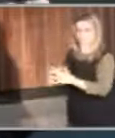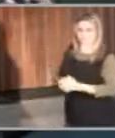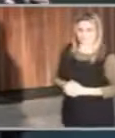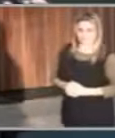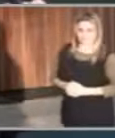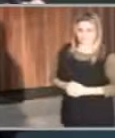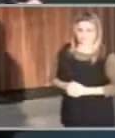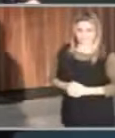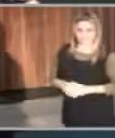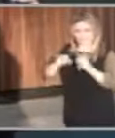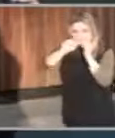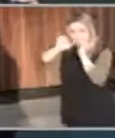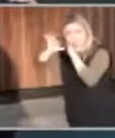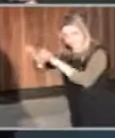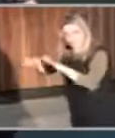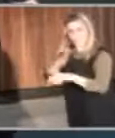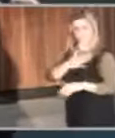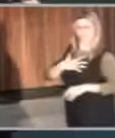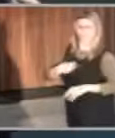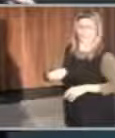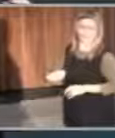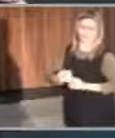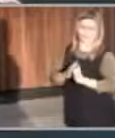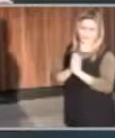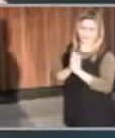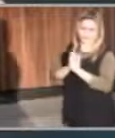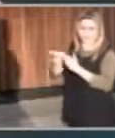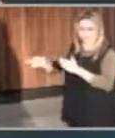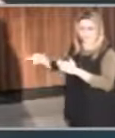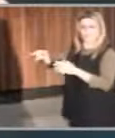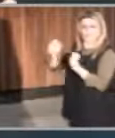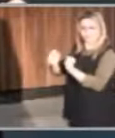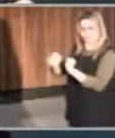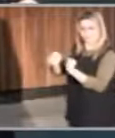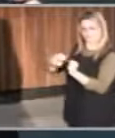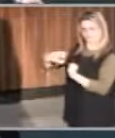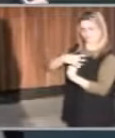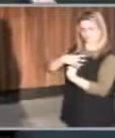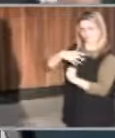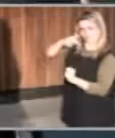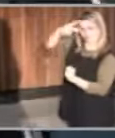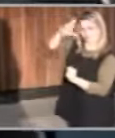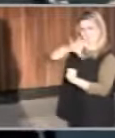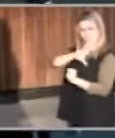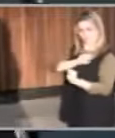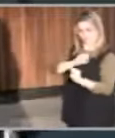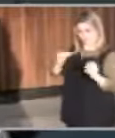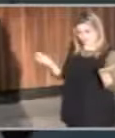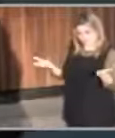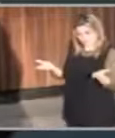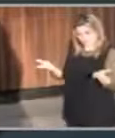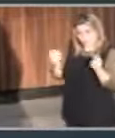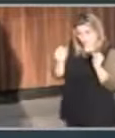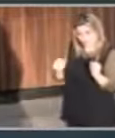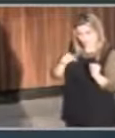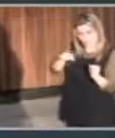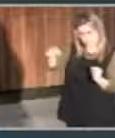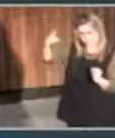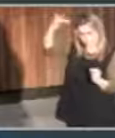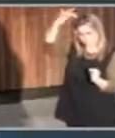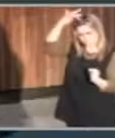abençoa que eles escutem a benção que eles gravem no coração curva a tua fronte agora e ora